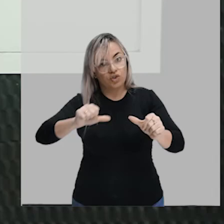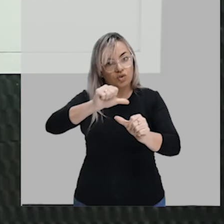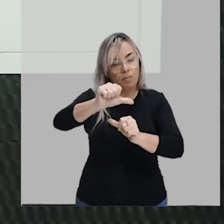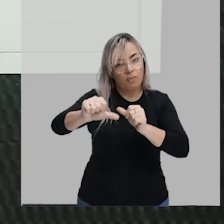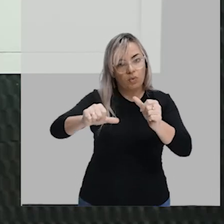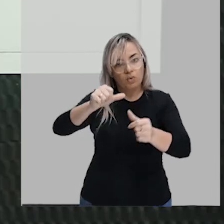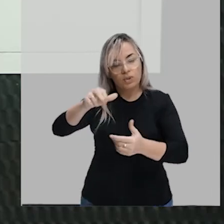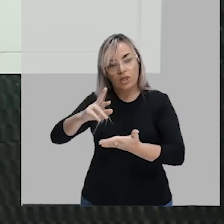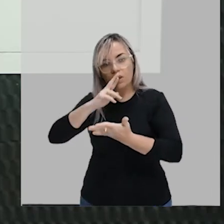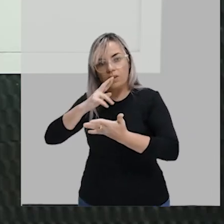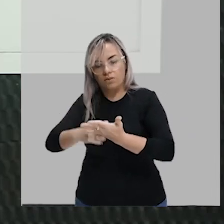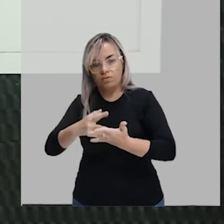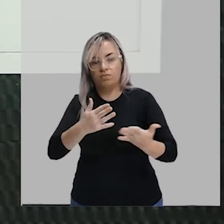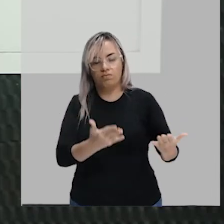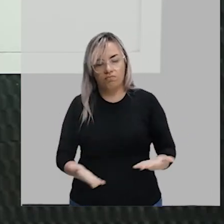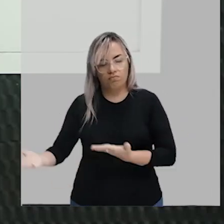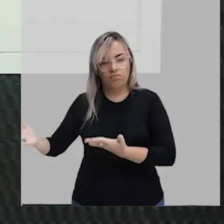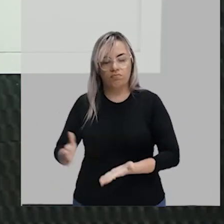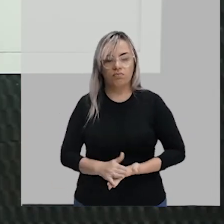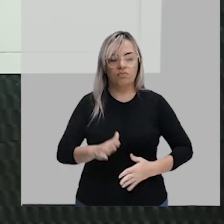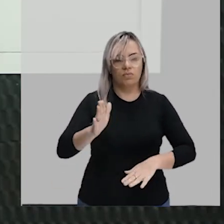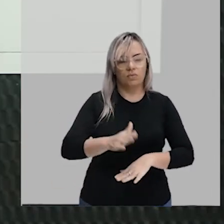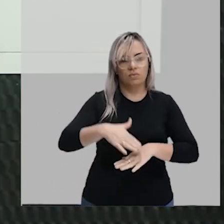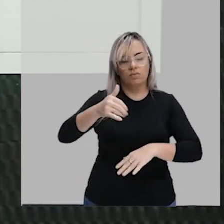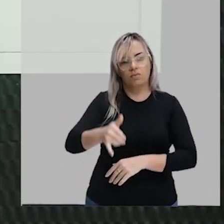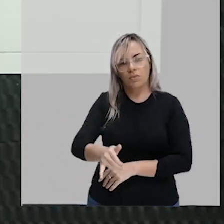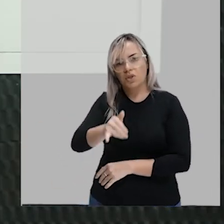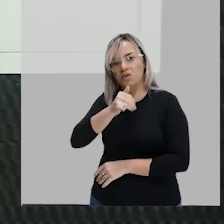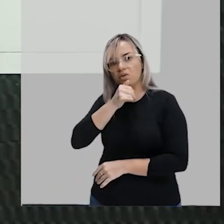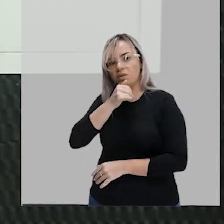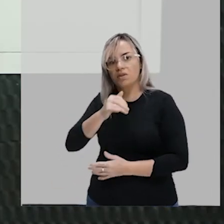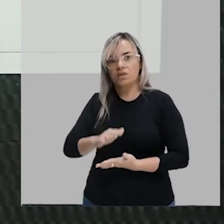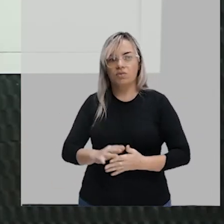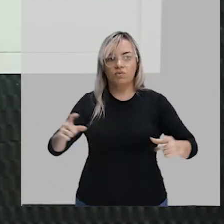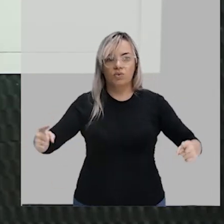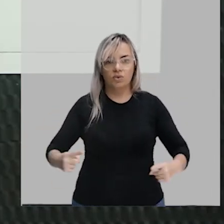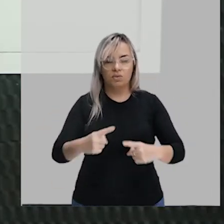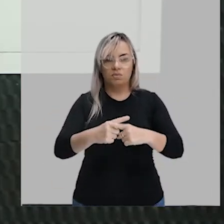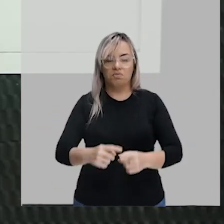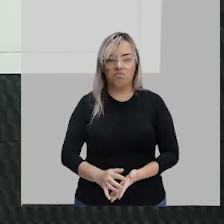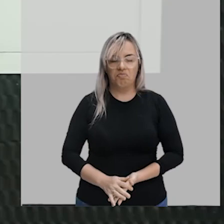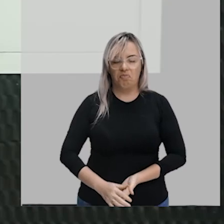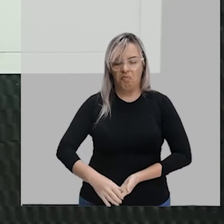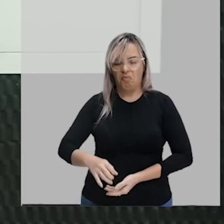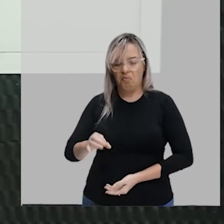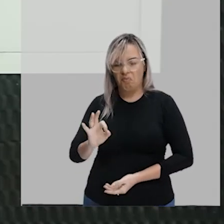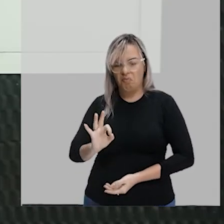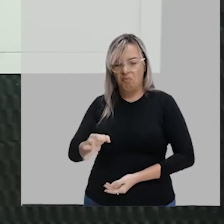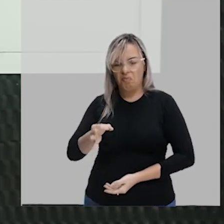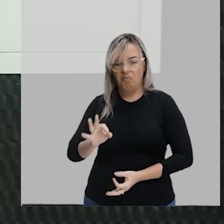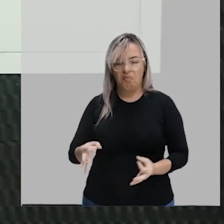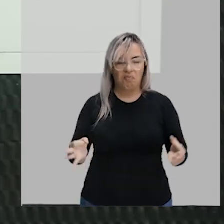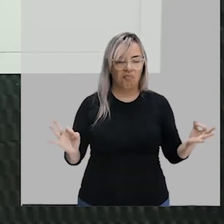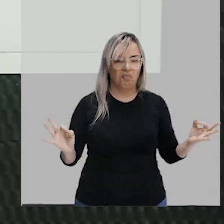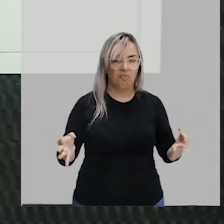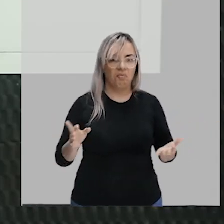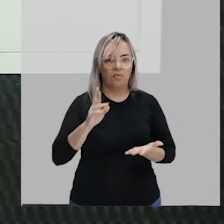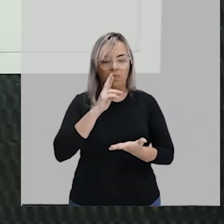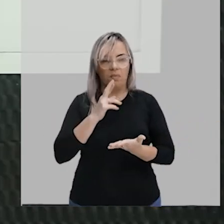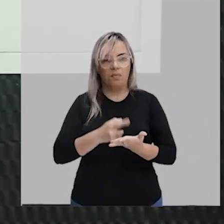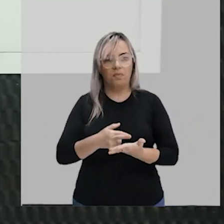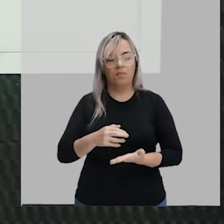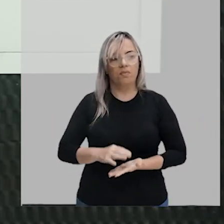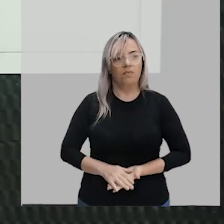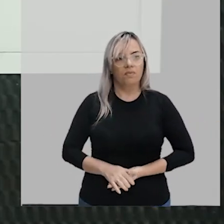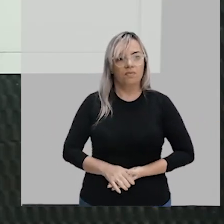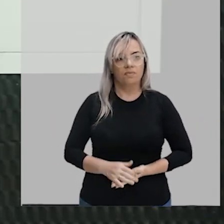gente ficar fera em multiplicação de matrizes, né? Olha só, turma. Aqui eu vou multiplicar duas matrizes